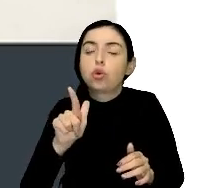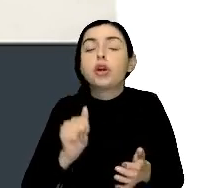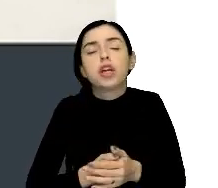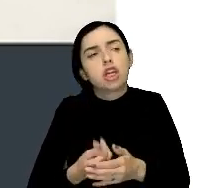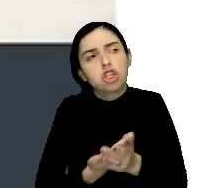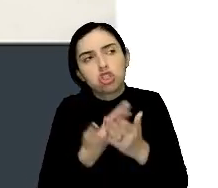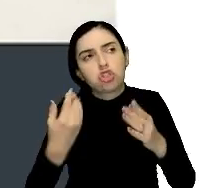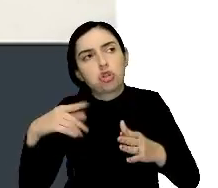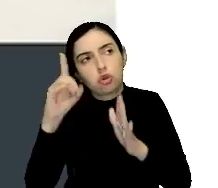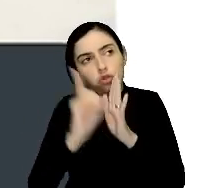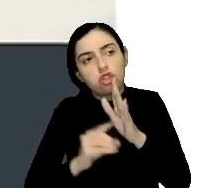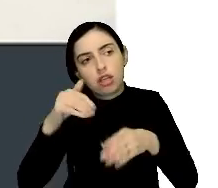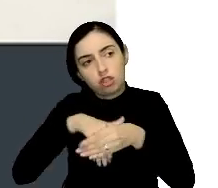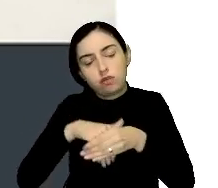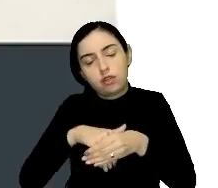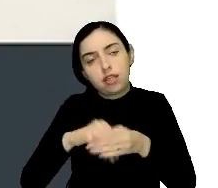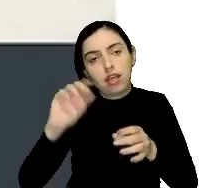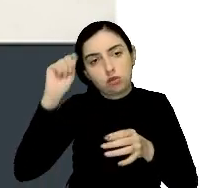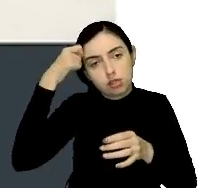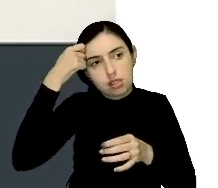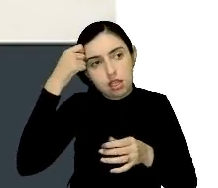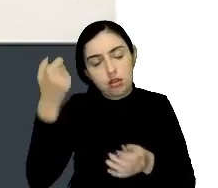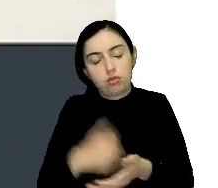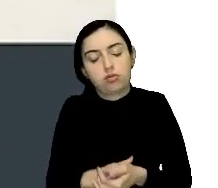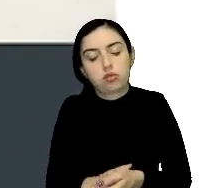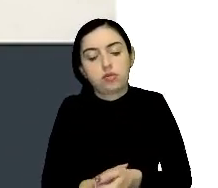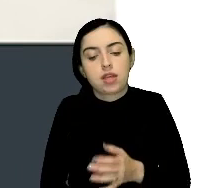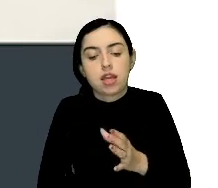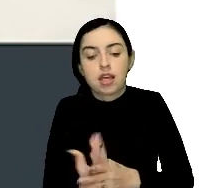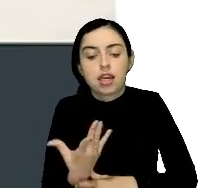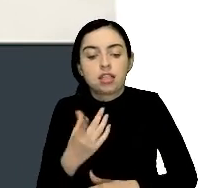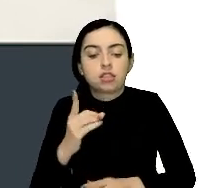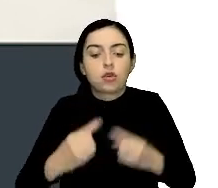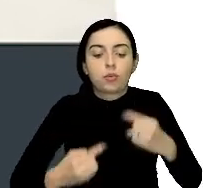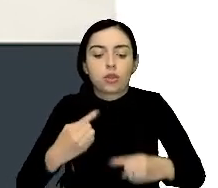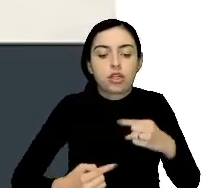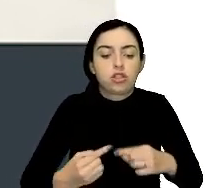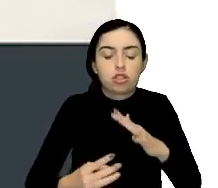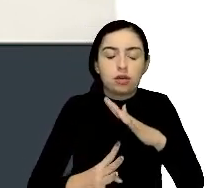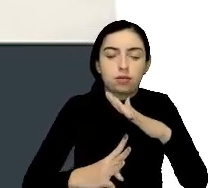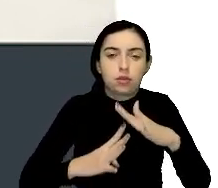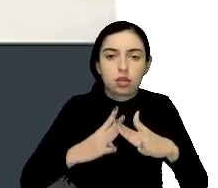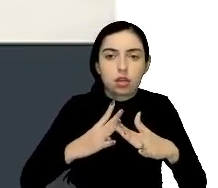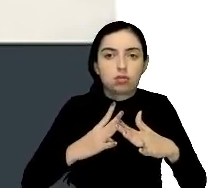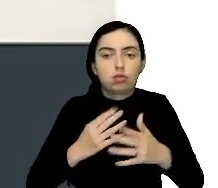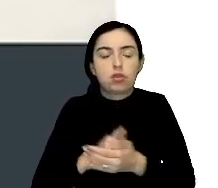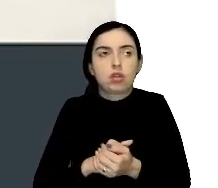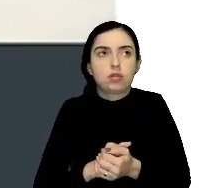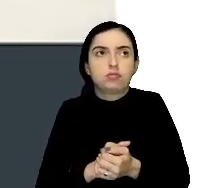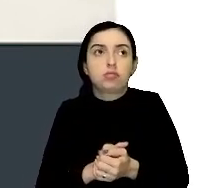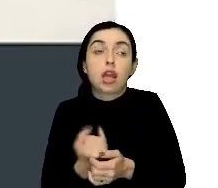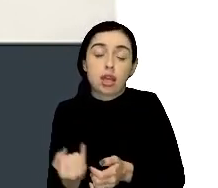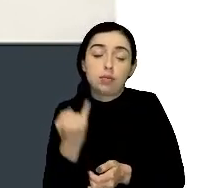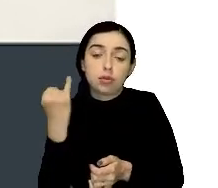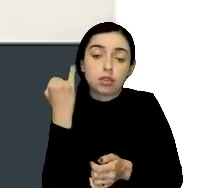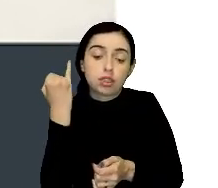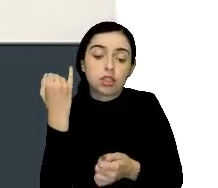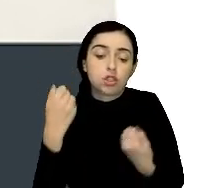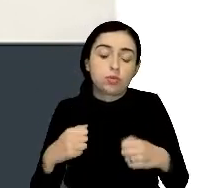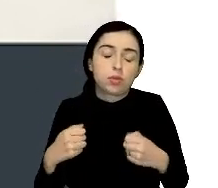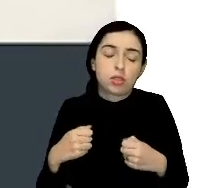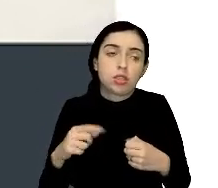colocar. A necessidade de uma criação de uma política migratória, né? No fundo a política migratória é fundamental para que a gente tenha